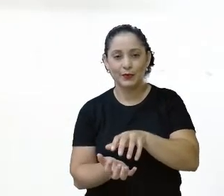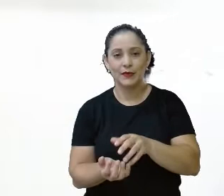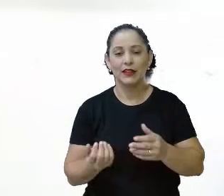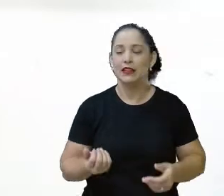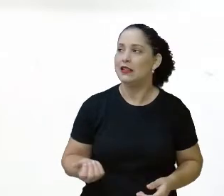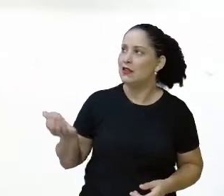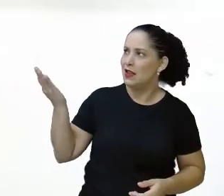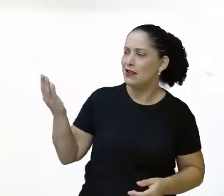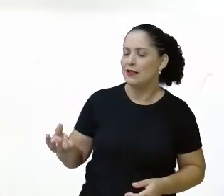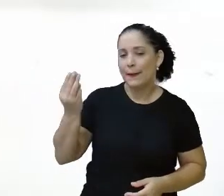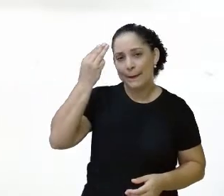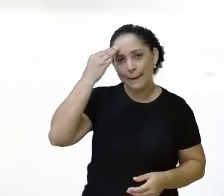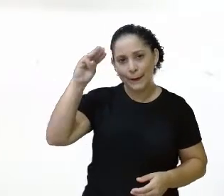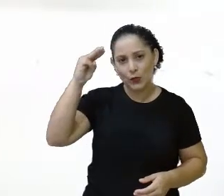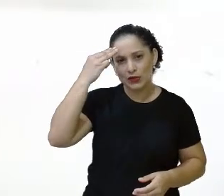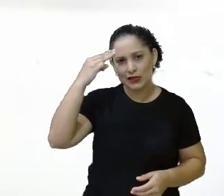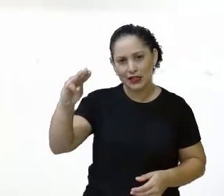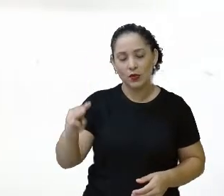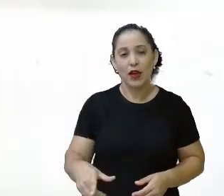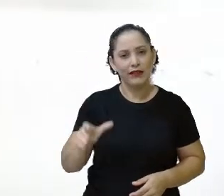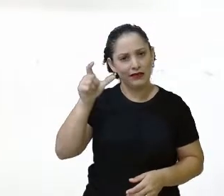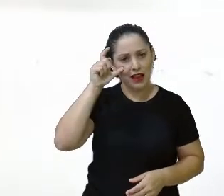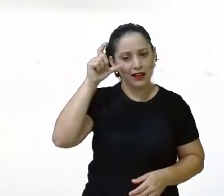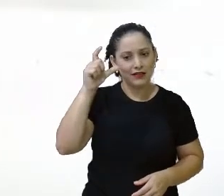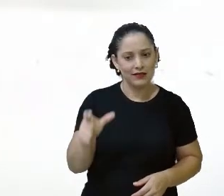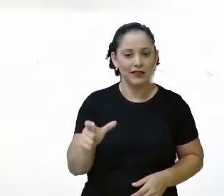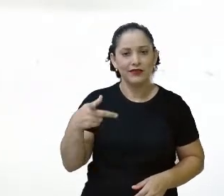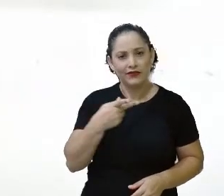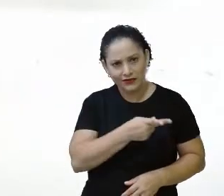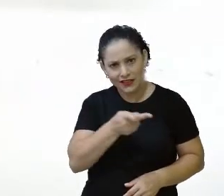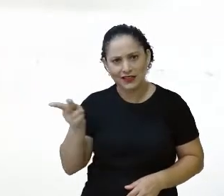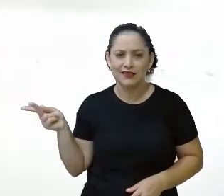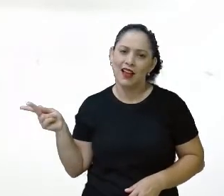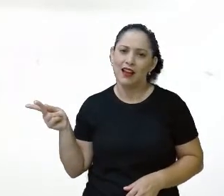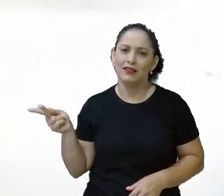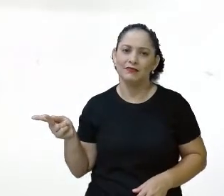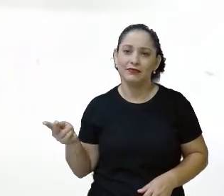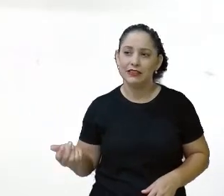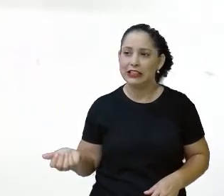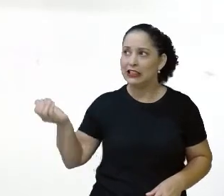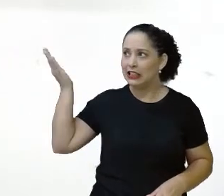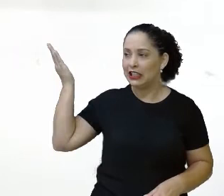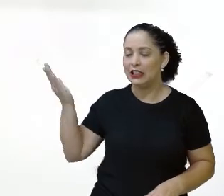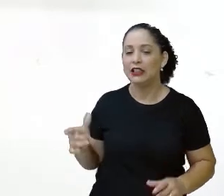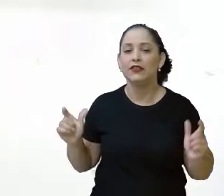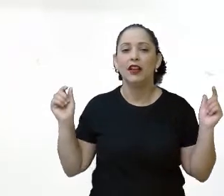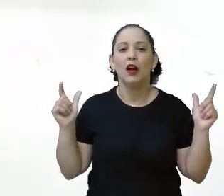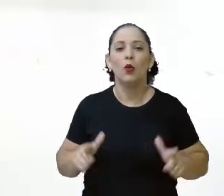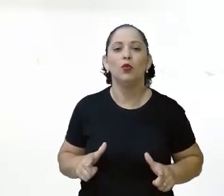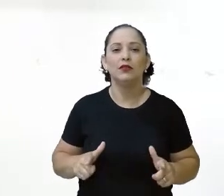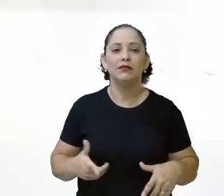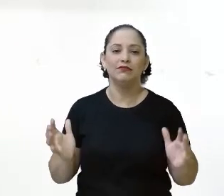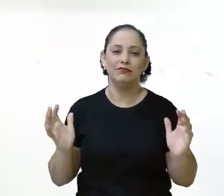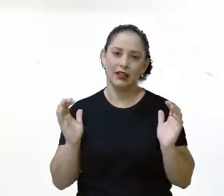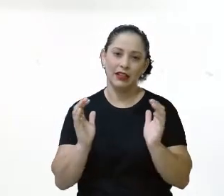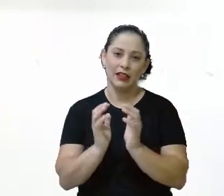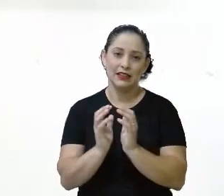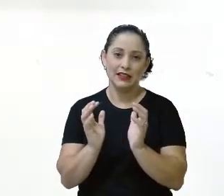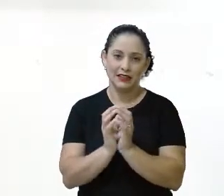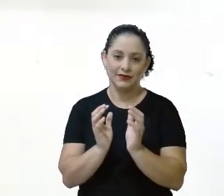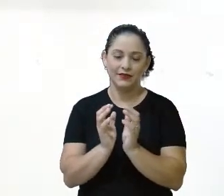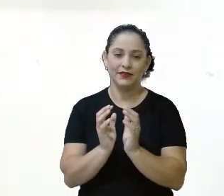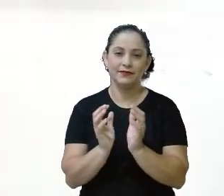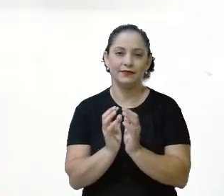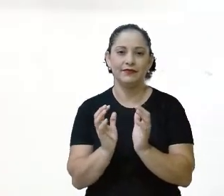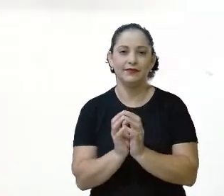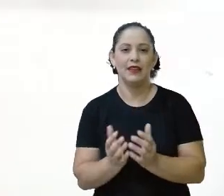interativo, é muito interessante de você visitá-lo. E ele fica localizado no bairro do Recife. Então, quer